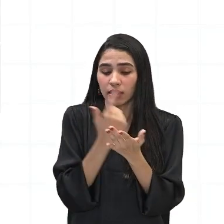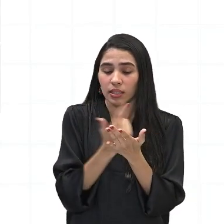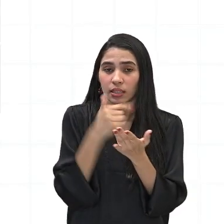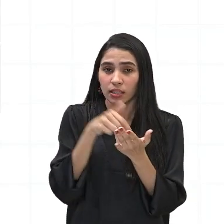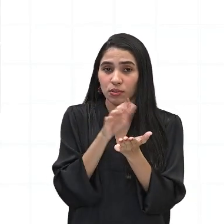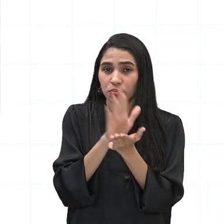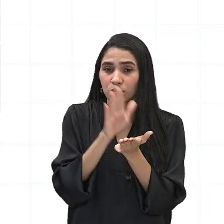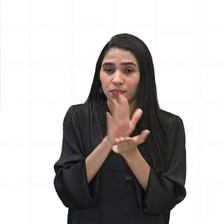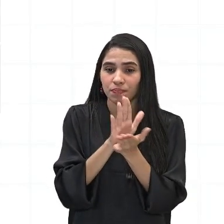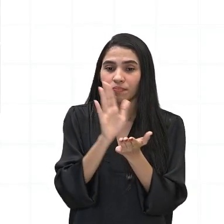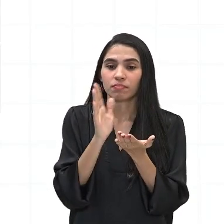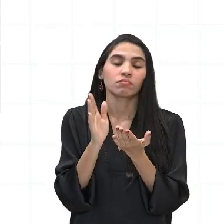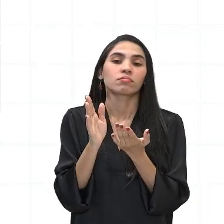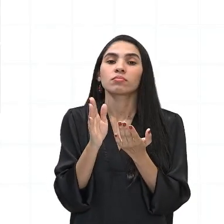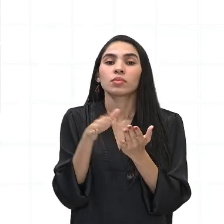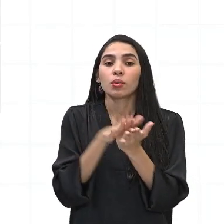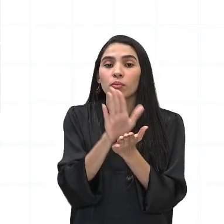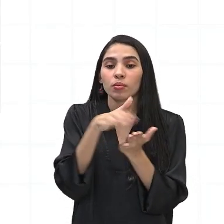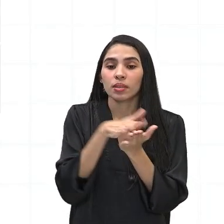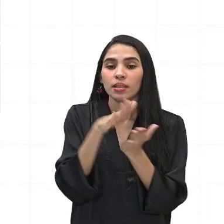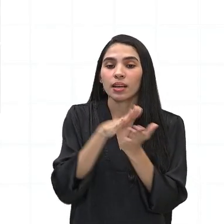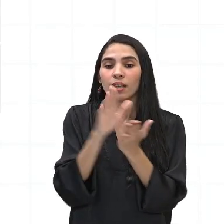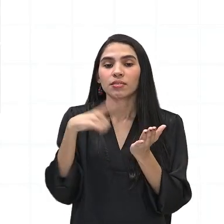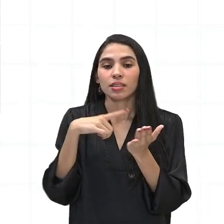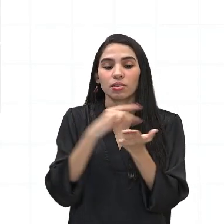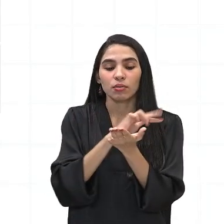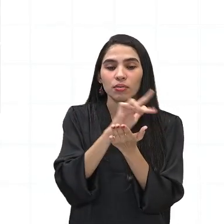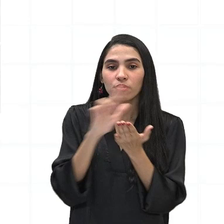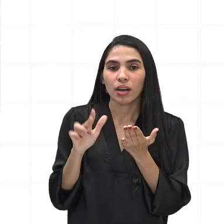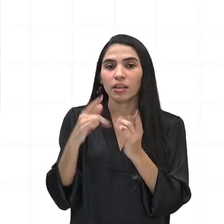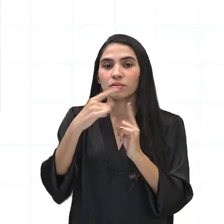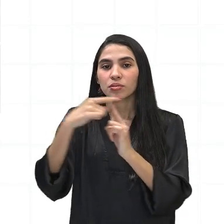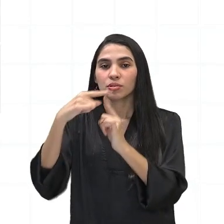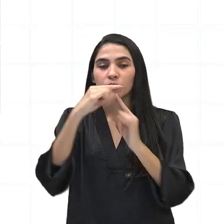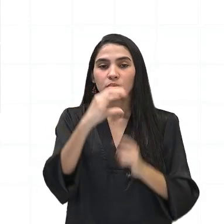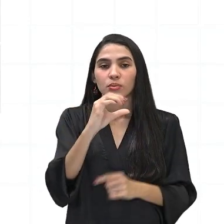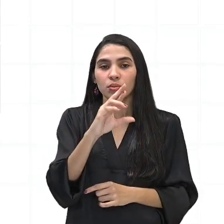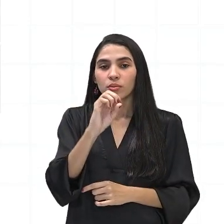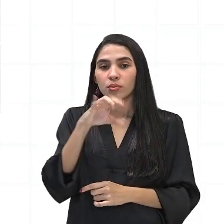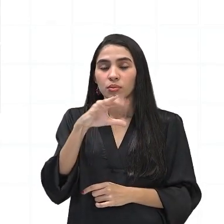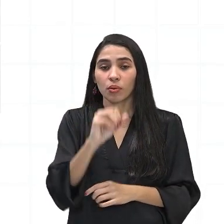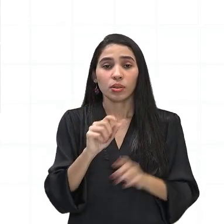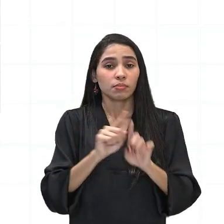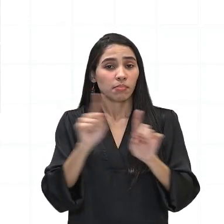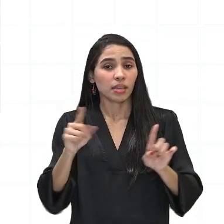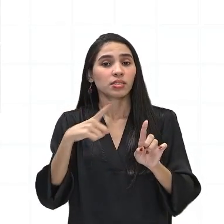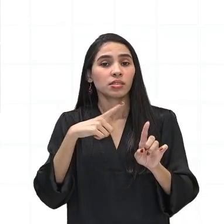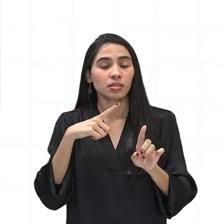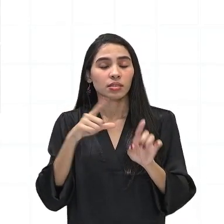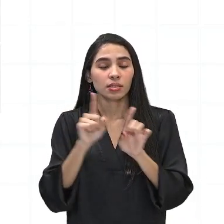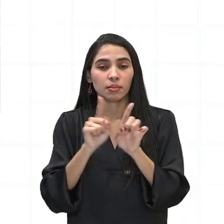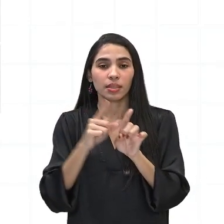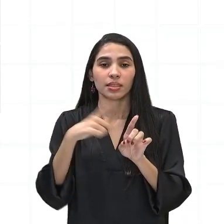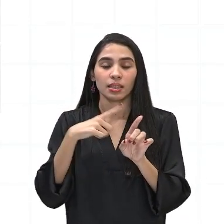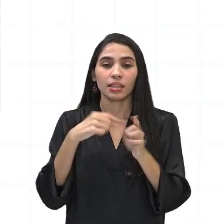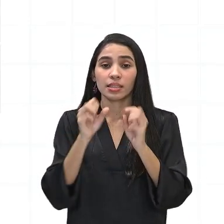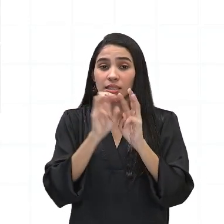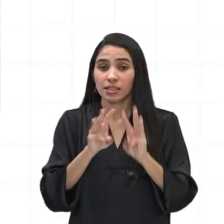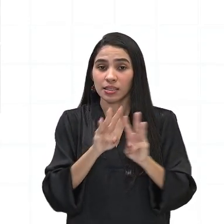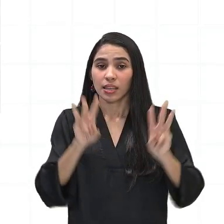flor e atribuía a ela um valor, não é? E o porteiro, quando observou aquela situação, o que foi que